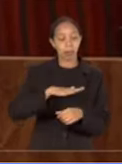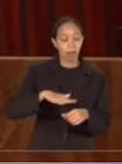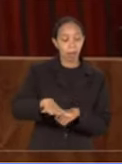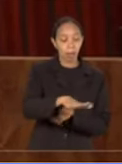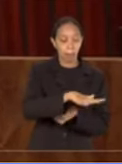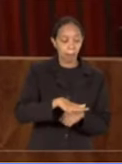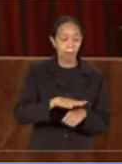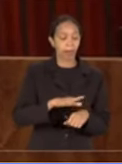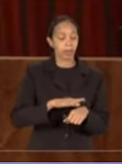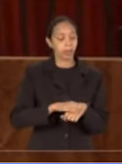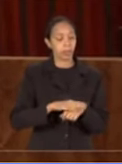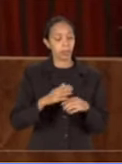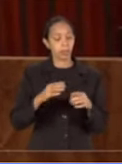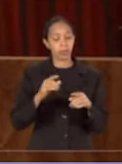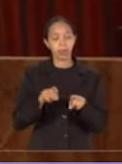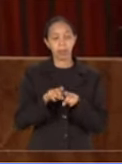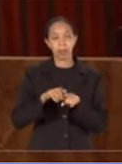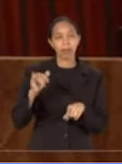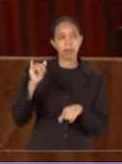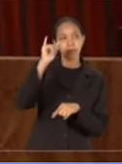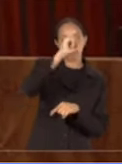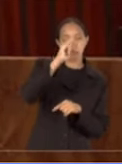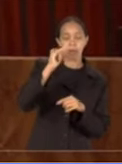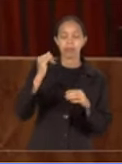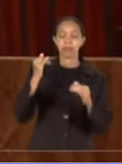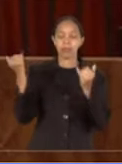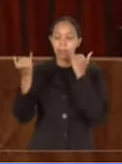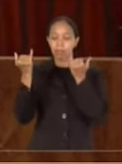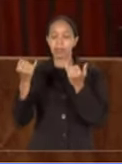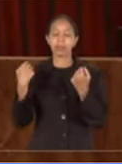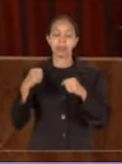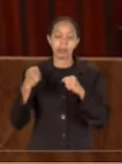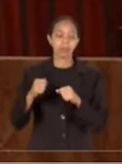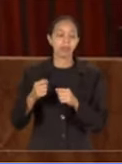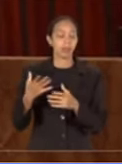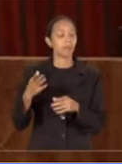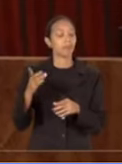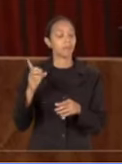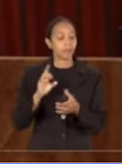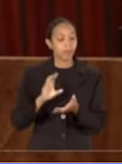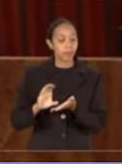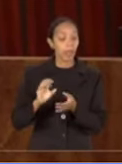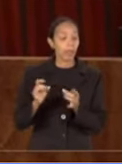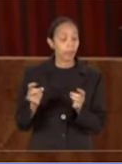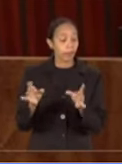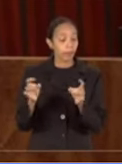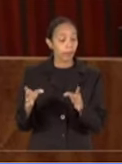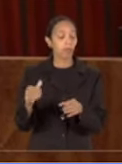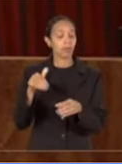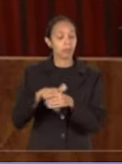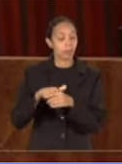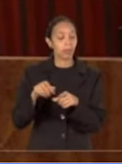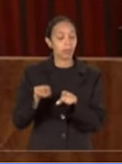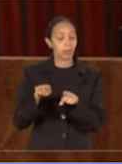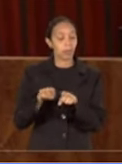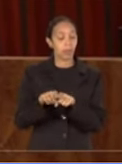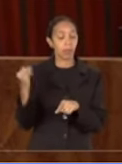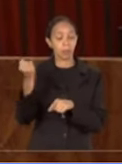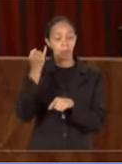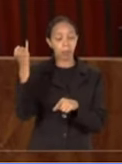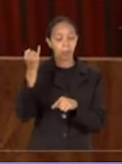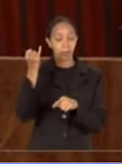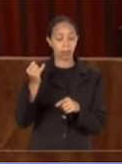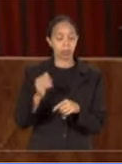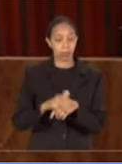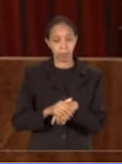como viagens e propagandas, devem ser considerados como despesas eleitorais. Na apuração do abuso de poder econômico, é irrelevante a potência econômica da